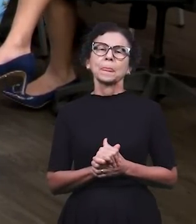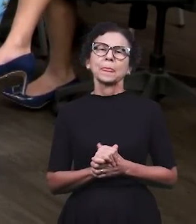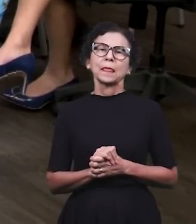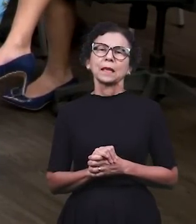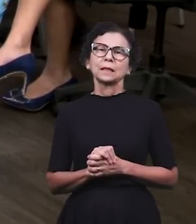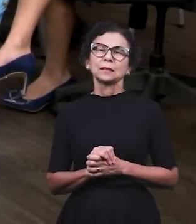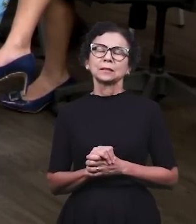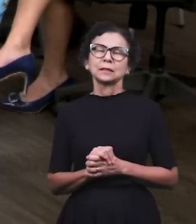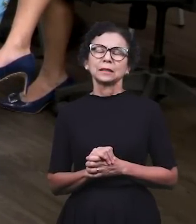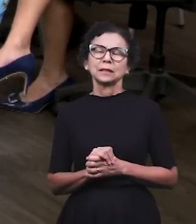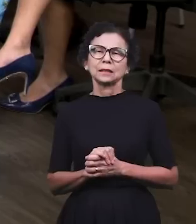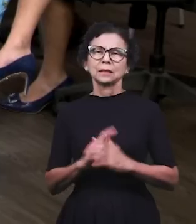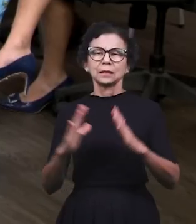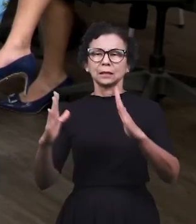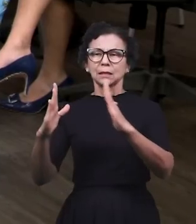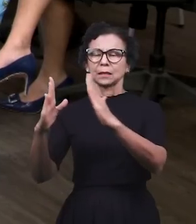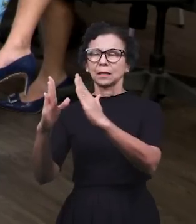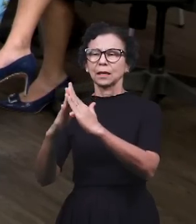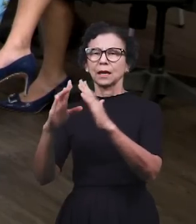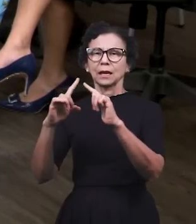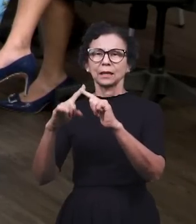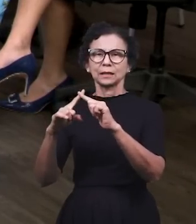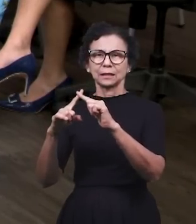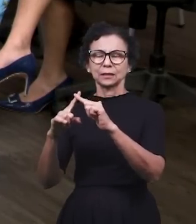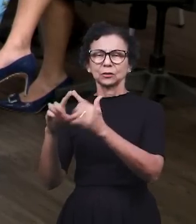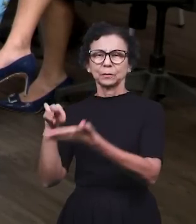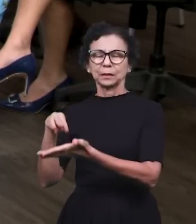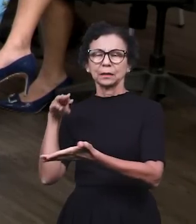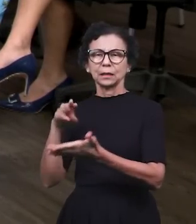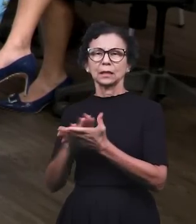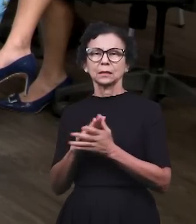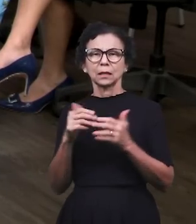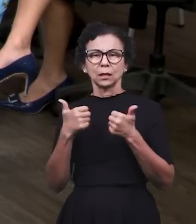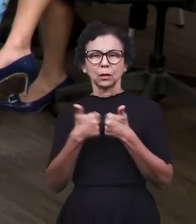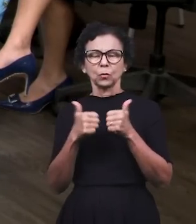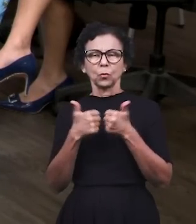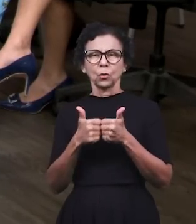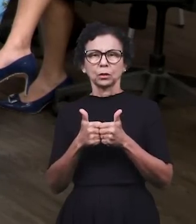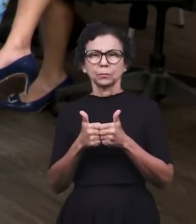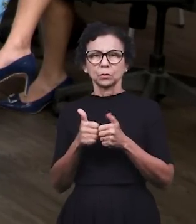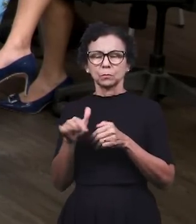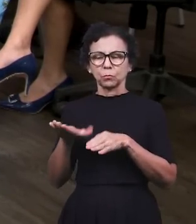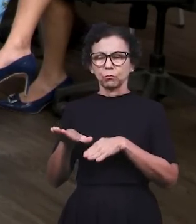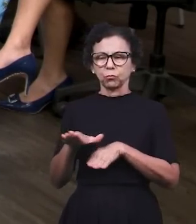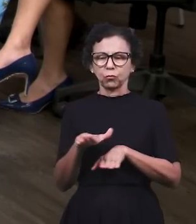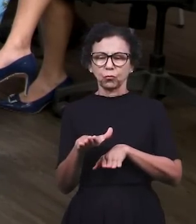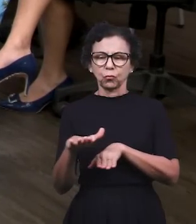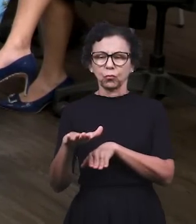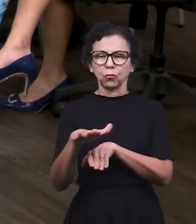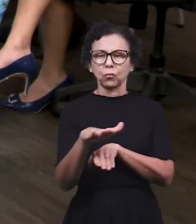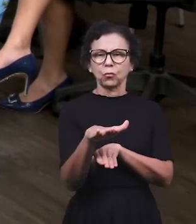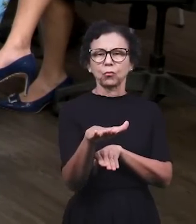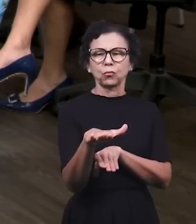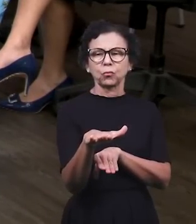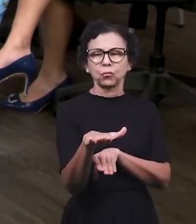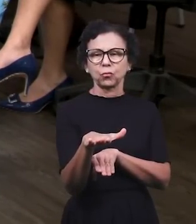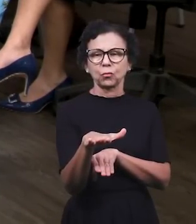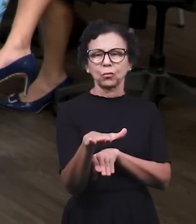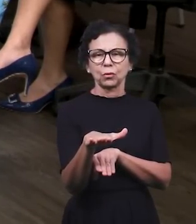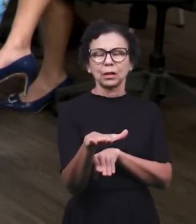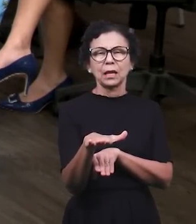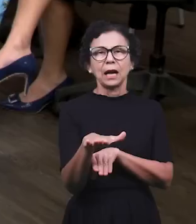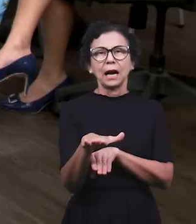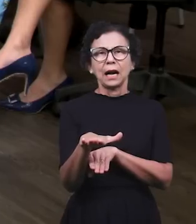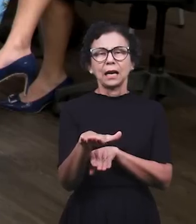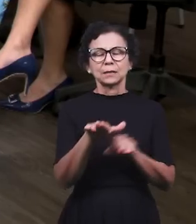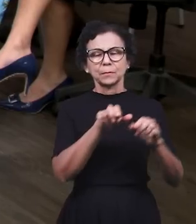do culto, parou na porta da igreja. Quando o pastor assumiu o púlpito, os irmãos entraram e Gedeuti